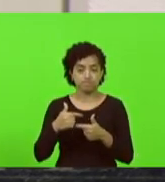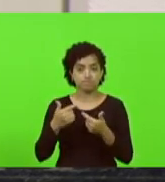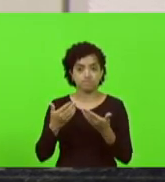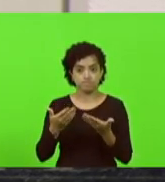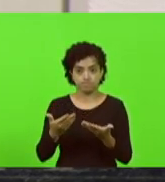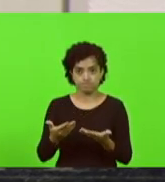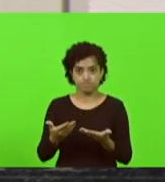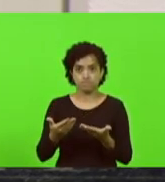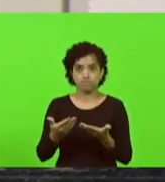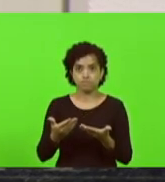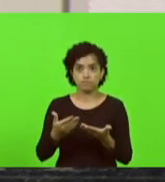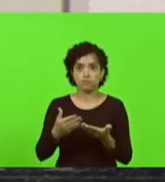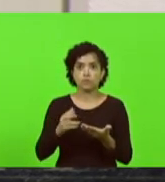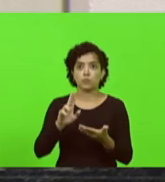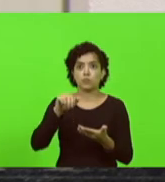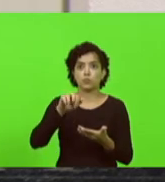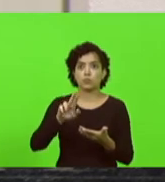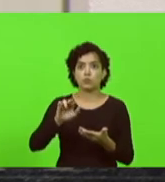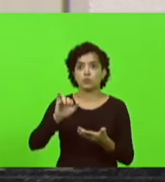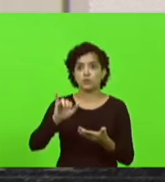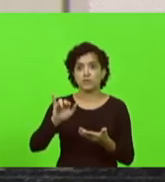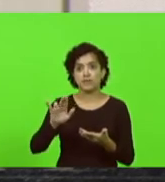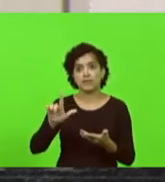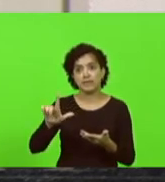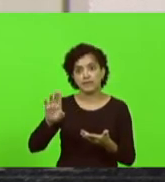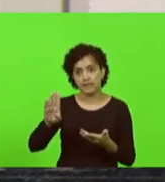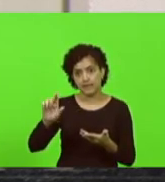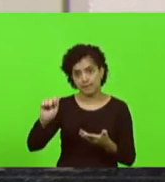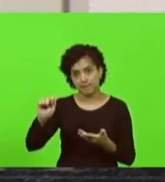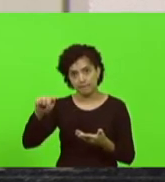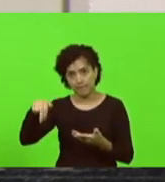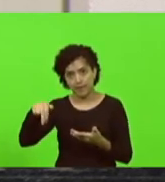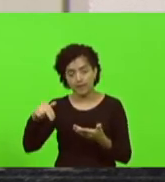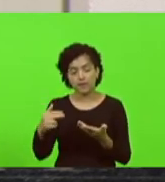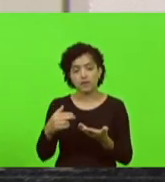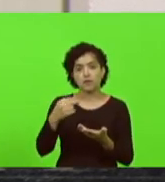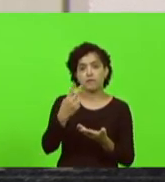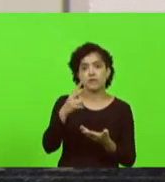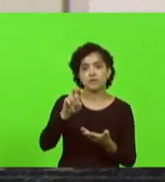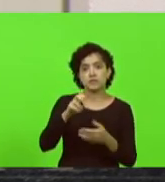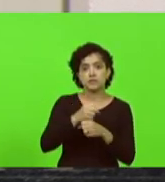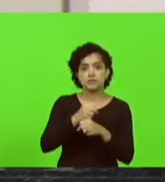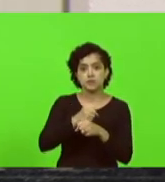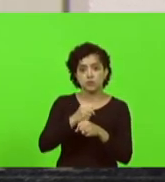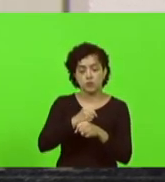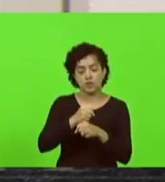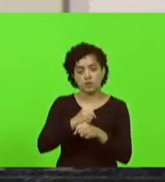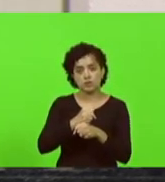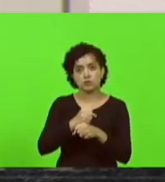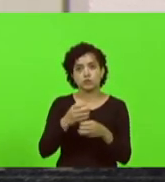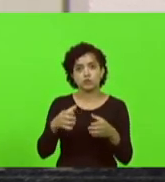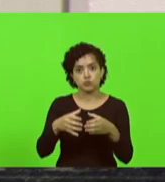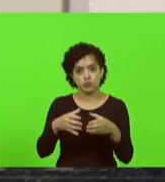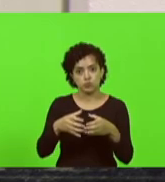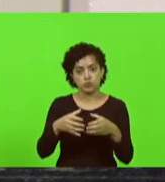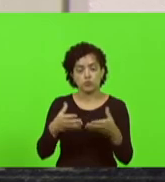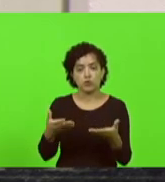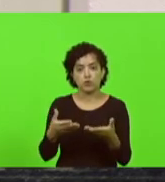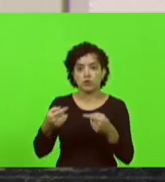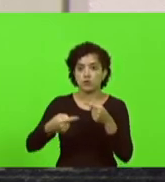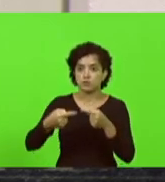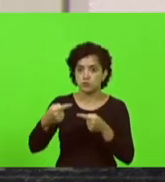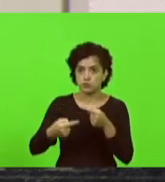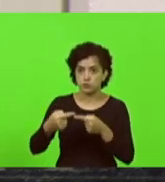frente à Uniblan, bem como pelos 25 anos da referida entidade. Em discussão,